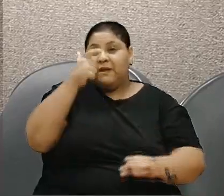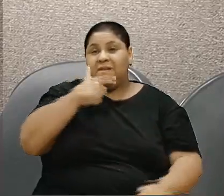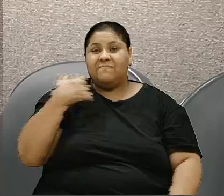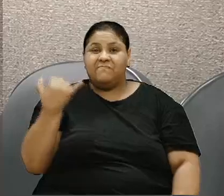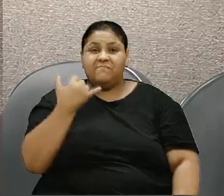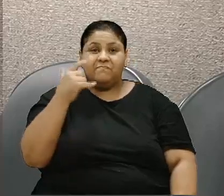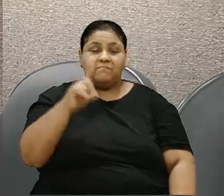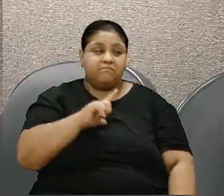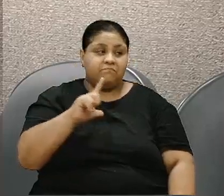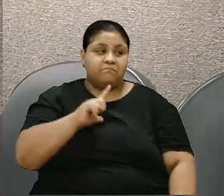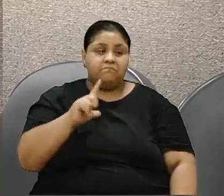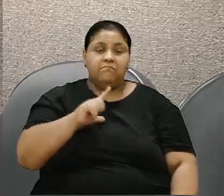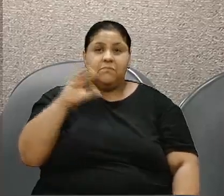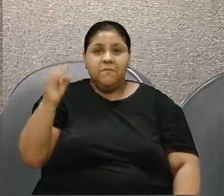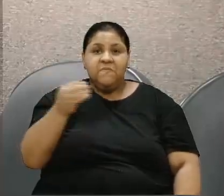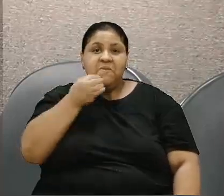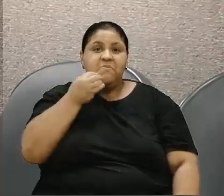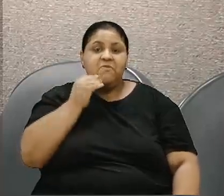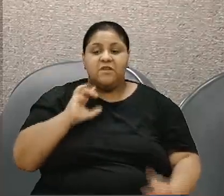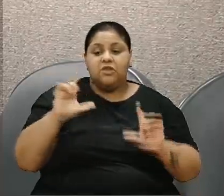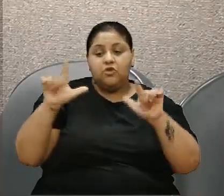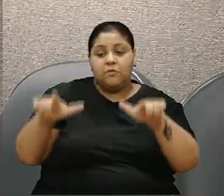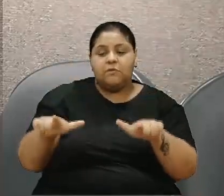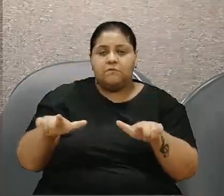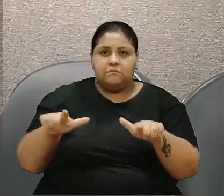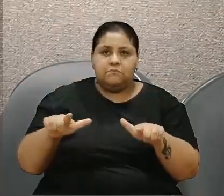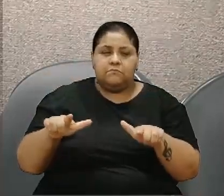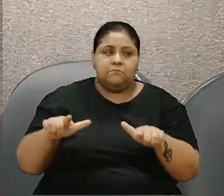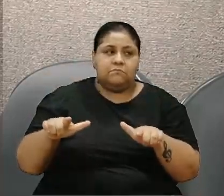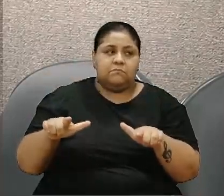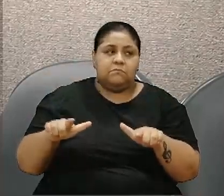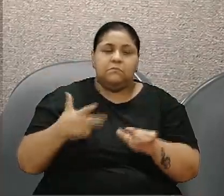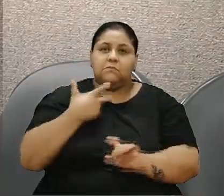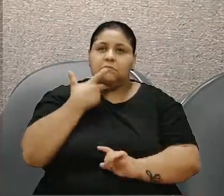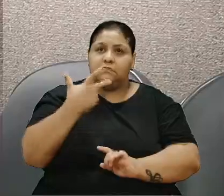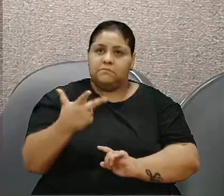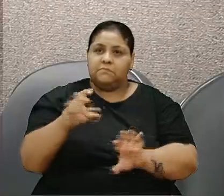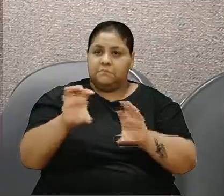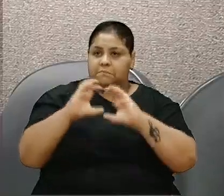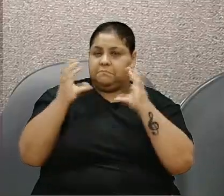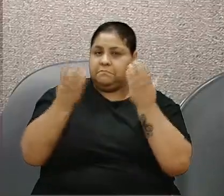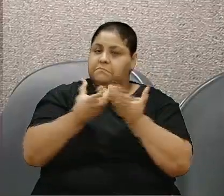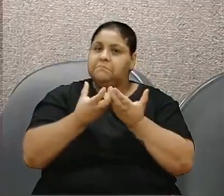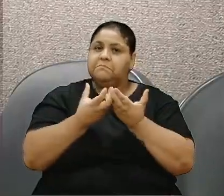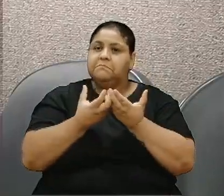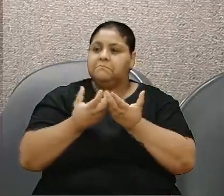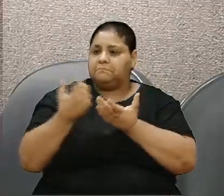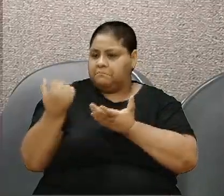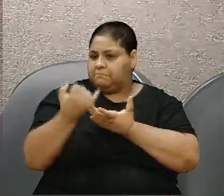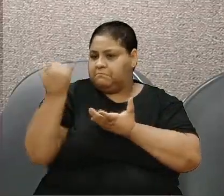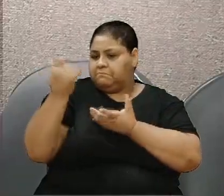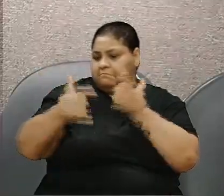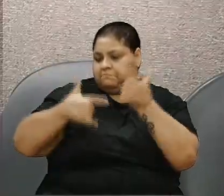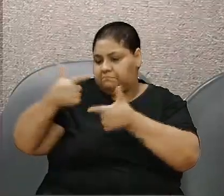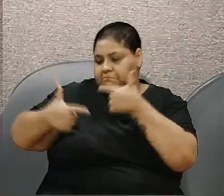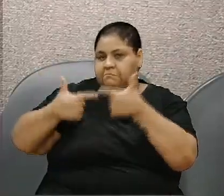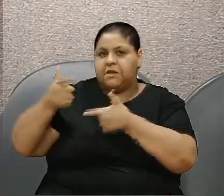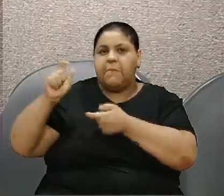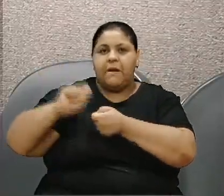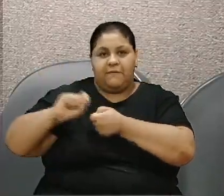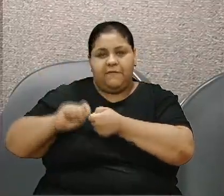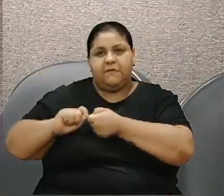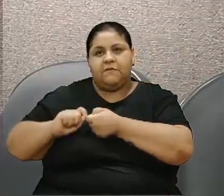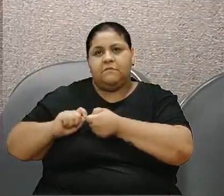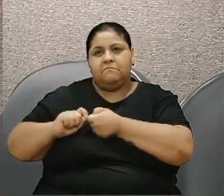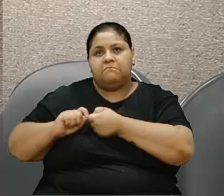gente tenha também e aproveite esse espaço para reforçar para a comunidade a importância do trabalho que é realizado